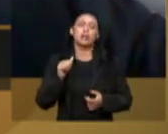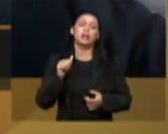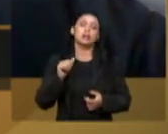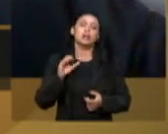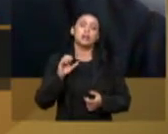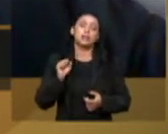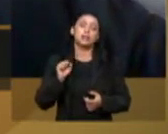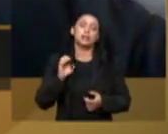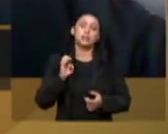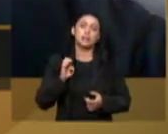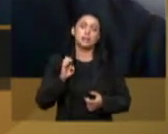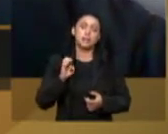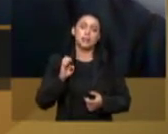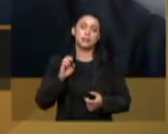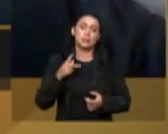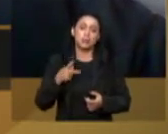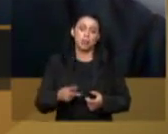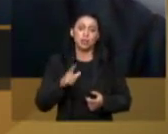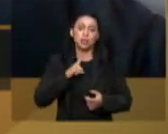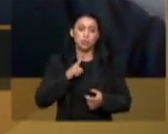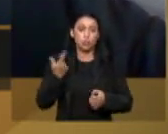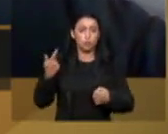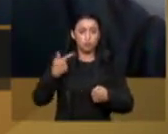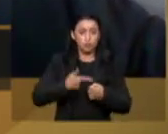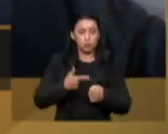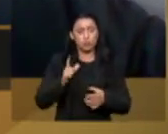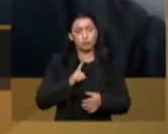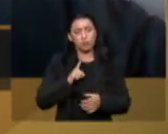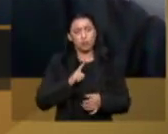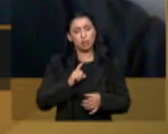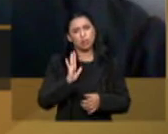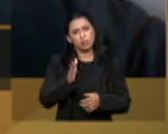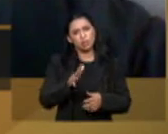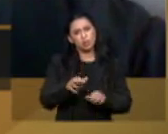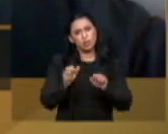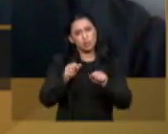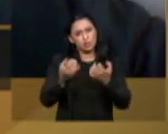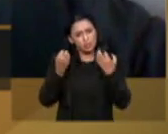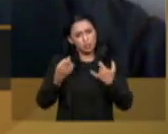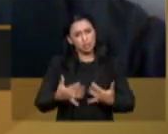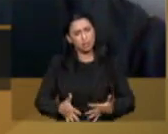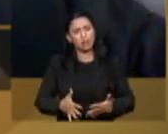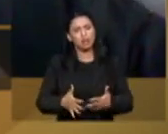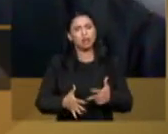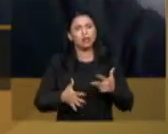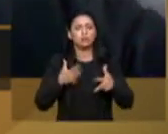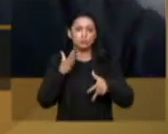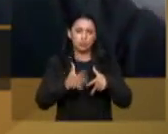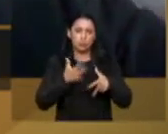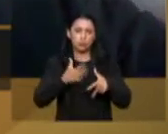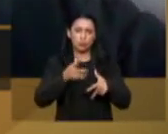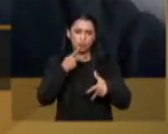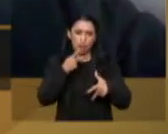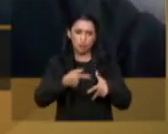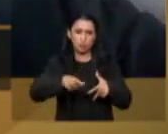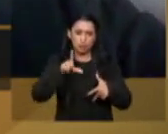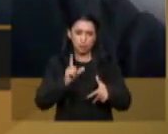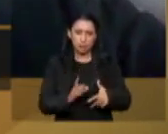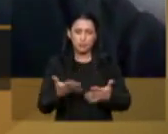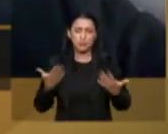pode ocasionar, como bem explicado na tribuna por aqueles que me antecederam. Deste modo,